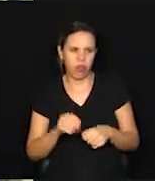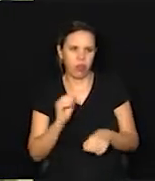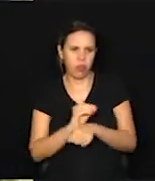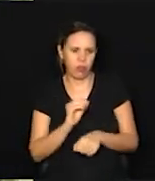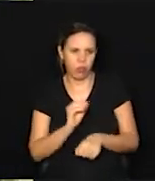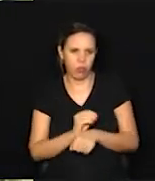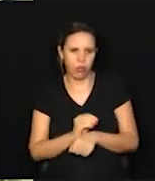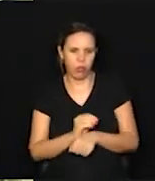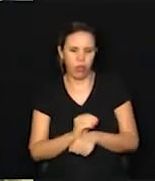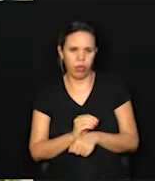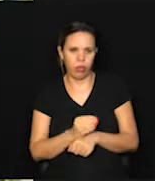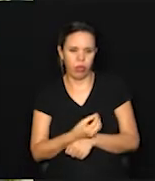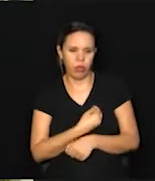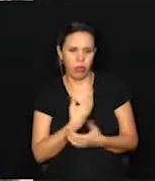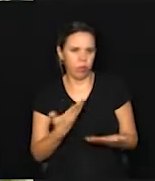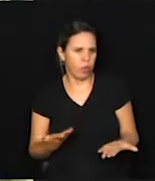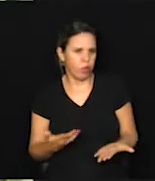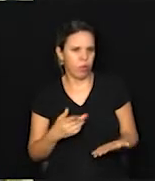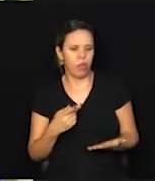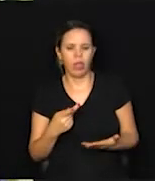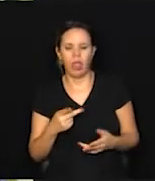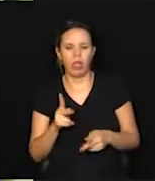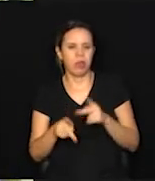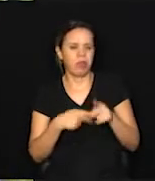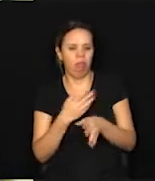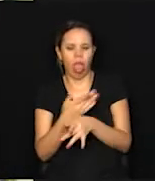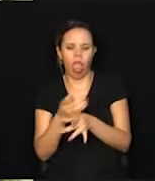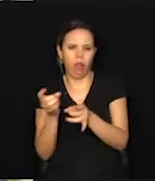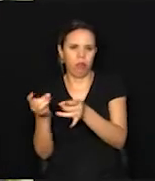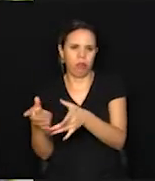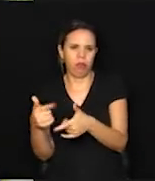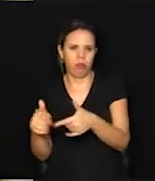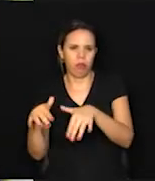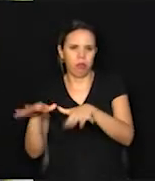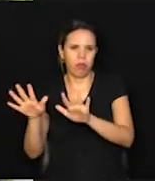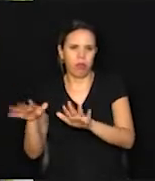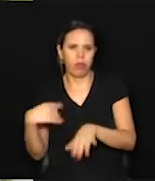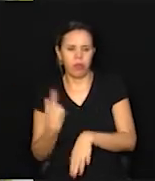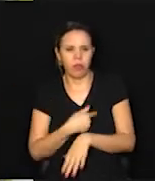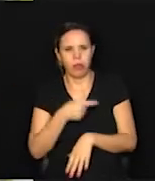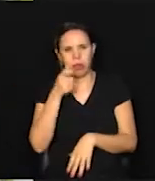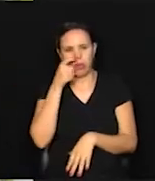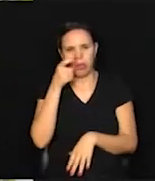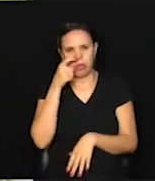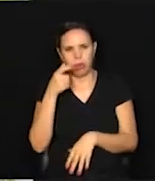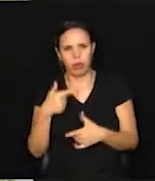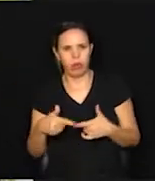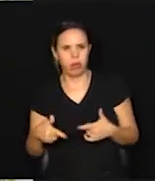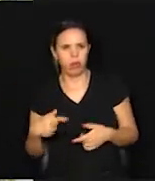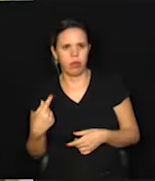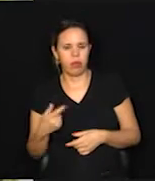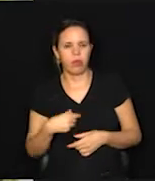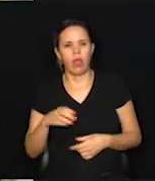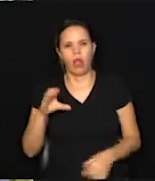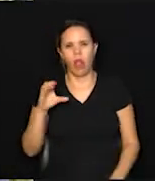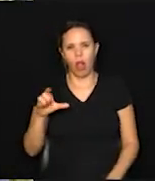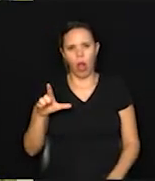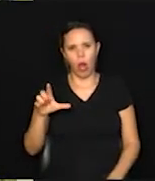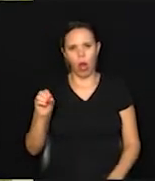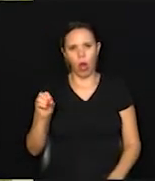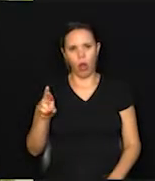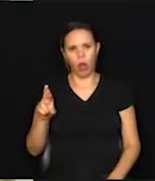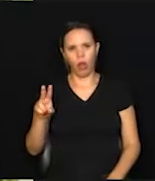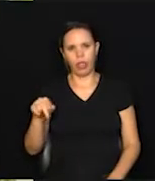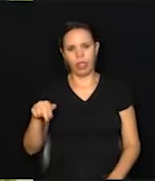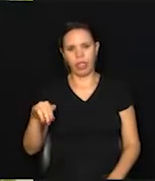devido à adequada prática médica, lavando as mãos diante desse tipo de situação. Nós vimos, vale dizer, situações com a cloroquina assustadoras, como a situação